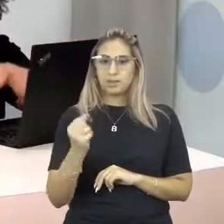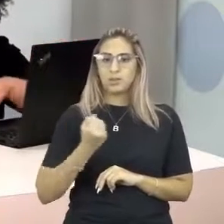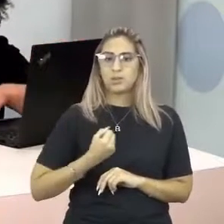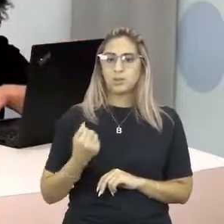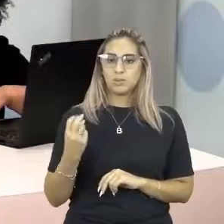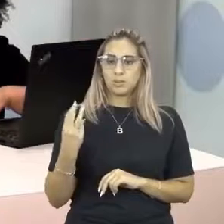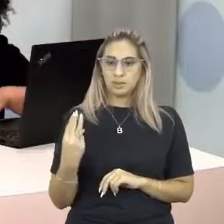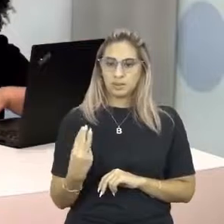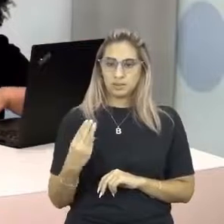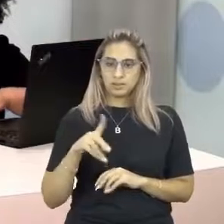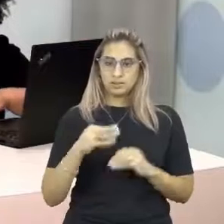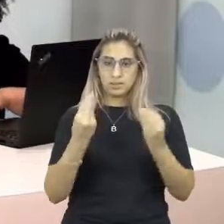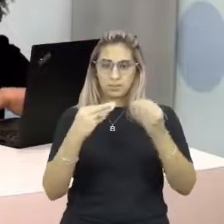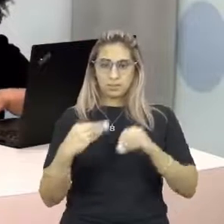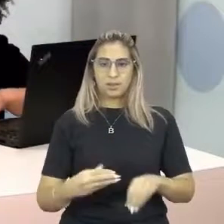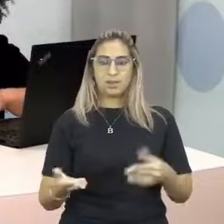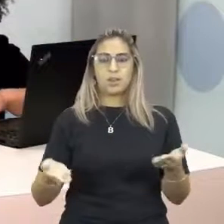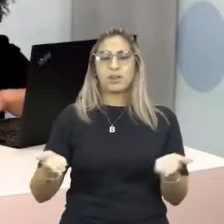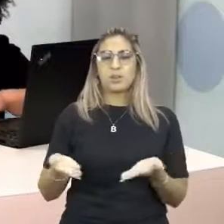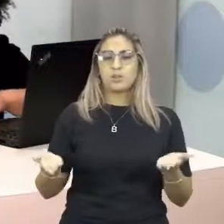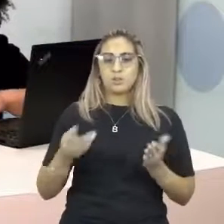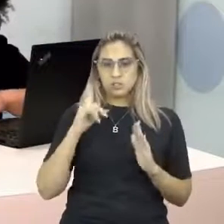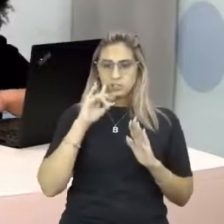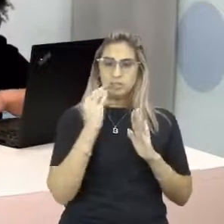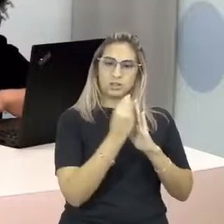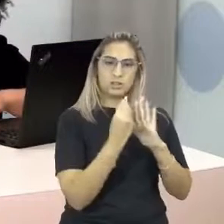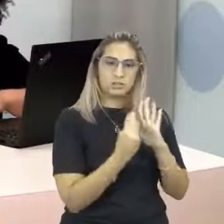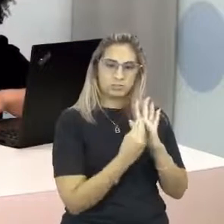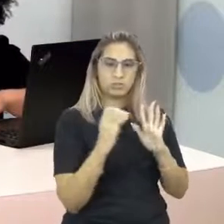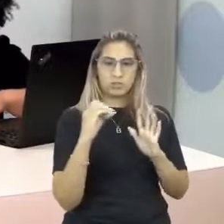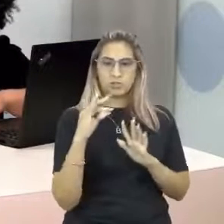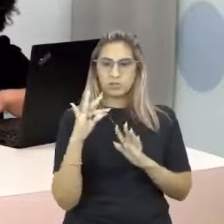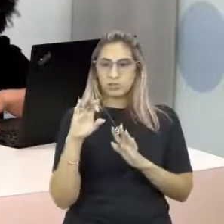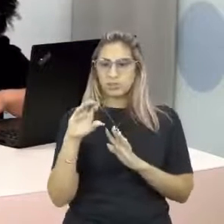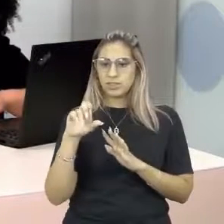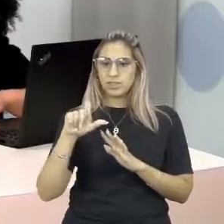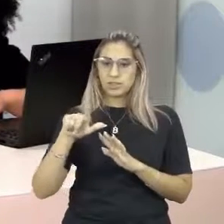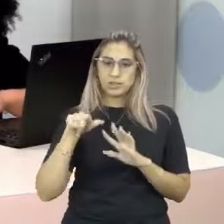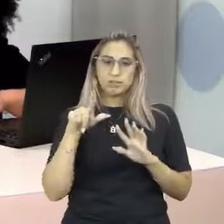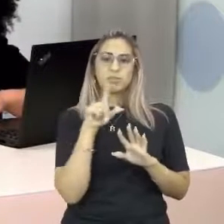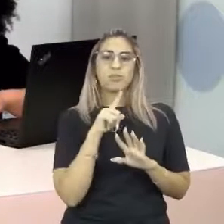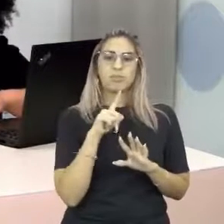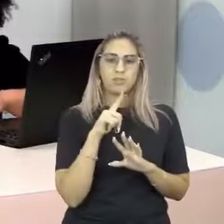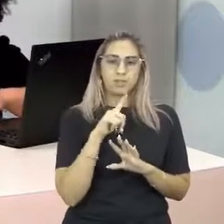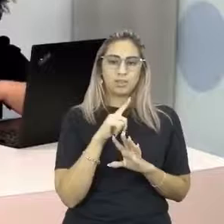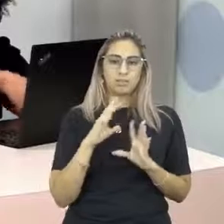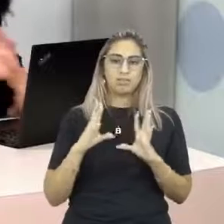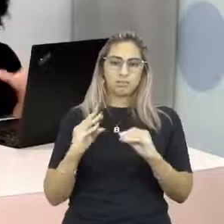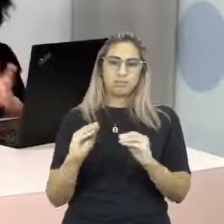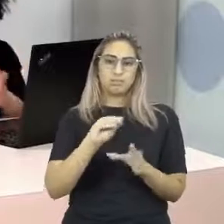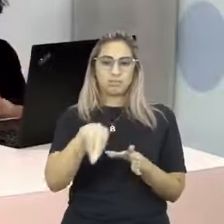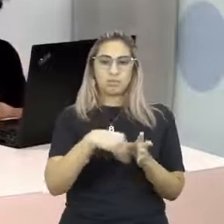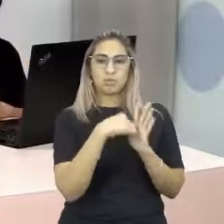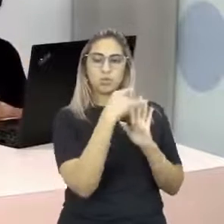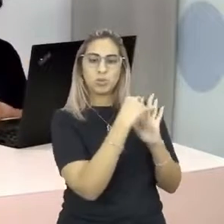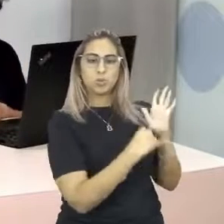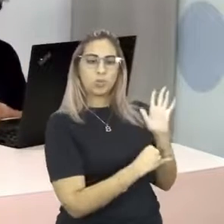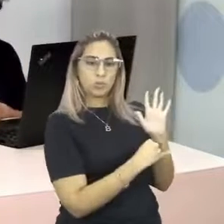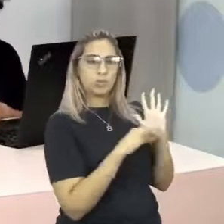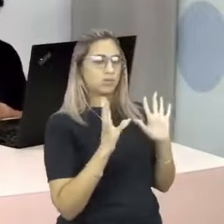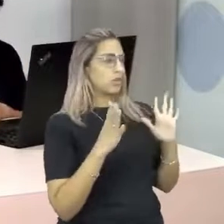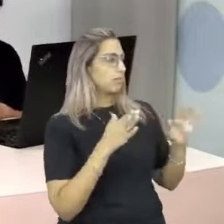3, que foi publicada hoje em Diário Oficial. Então, consultando essa portaria, você tem a relação de todos esses documentos para você